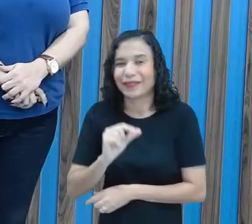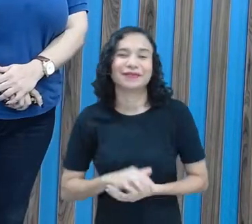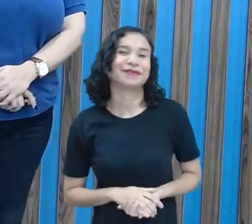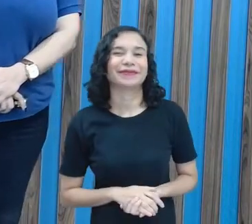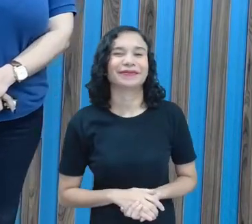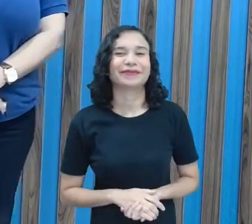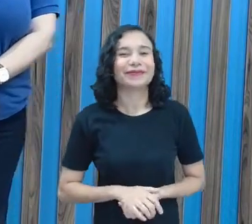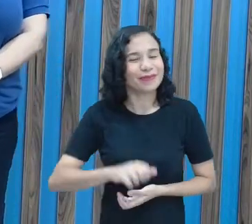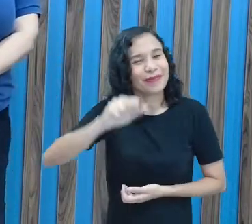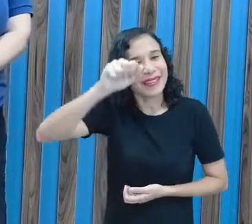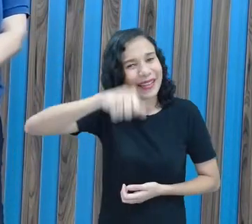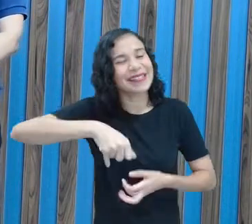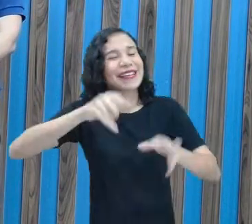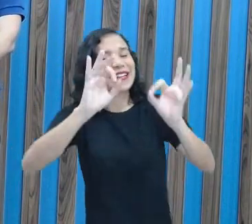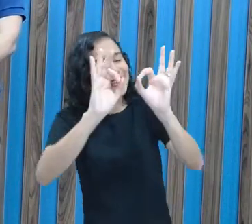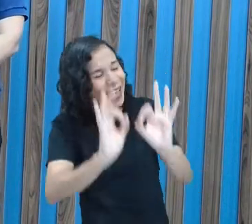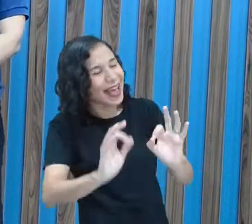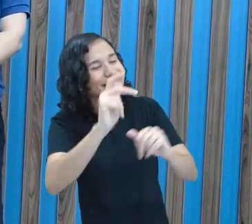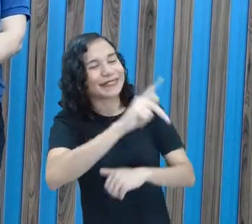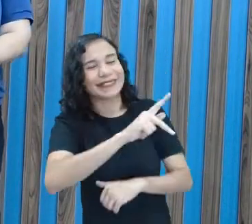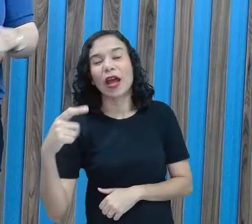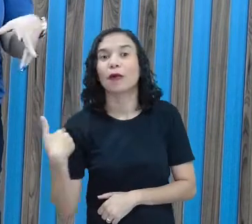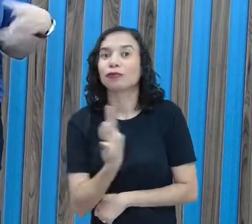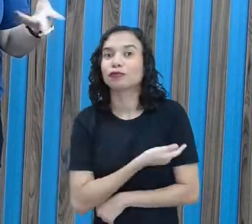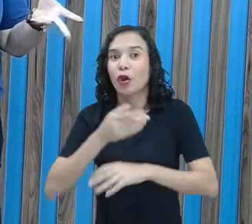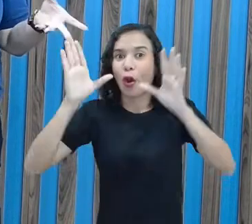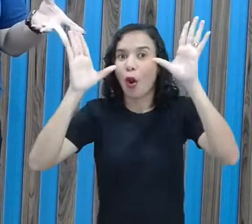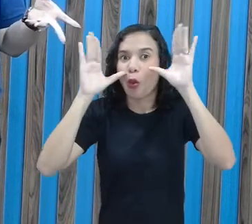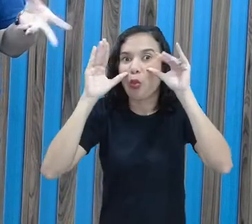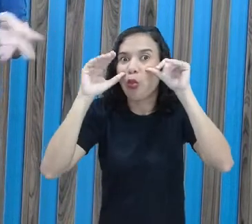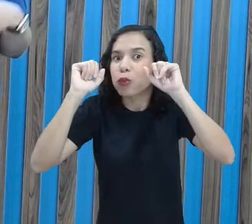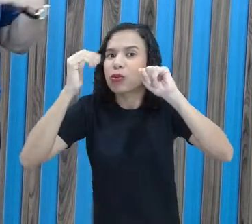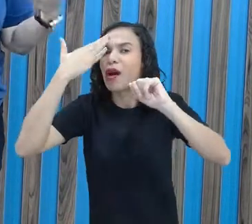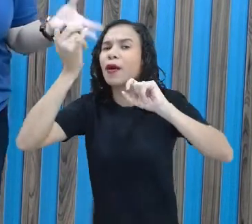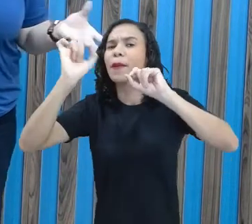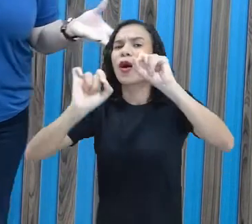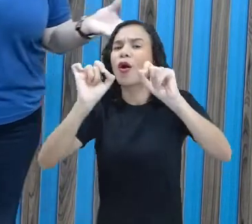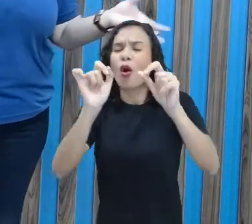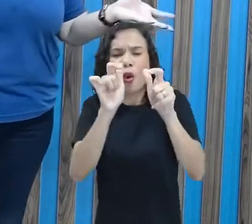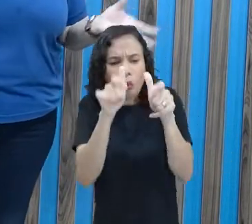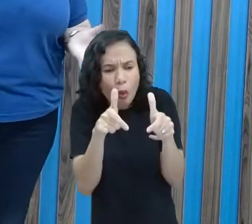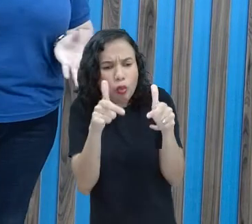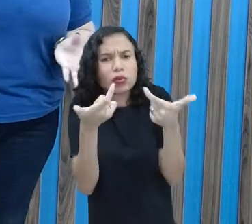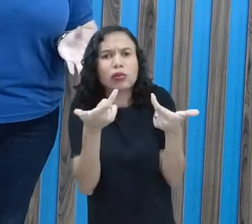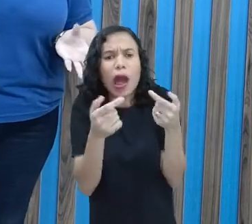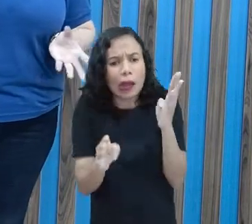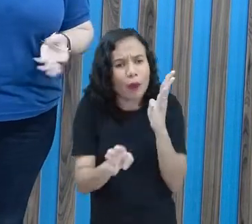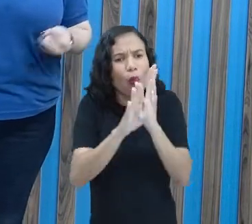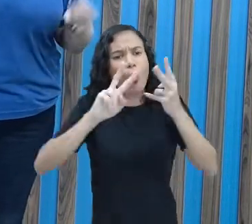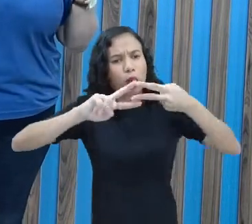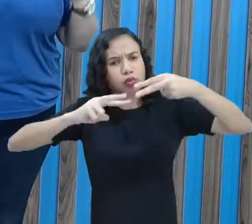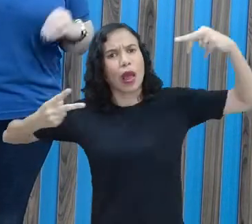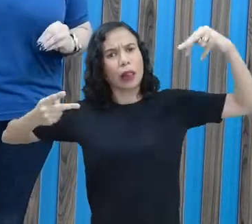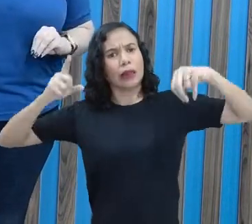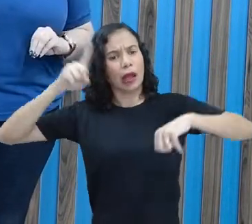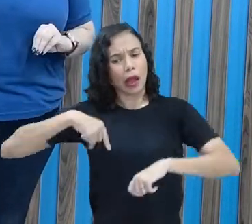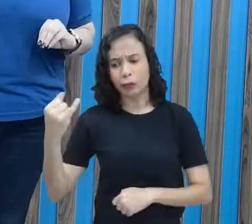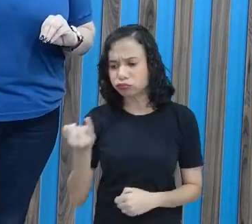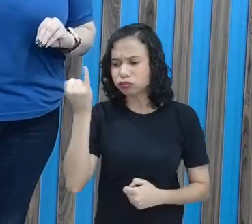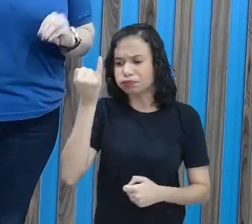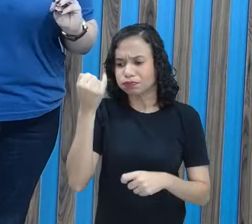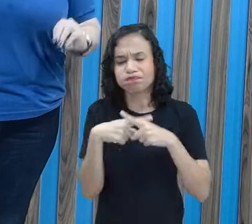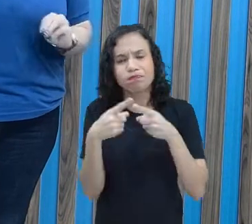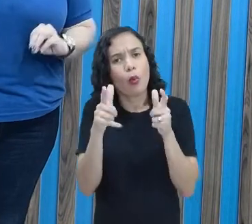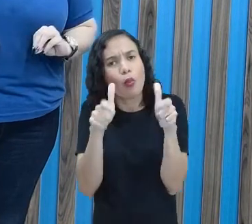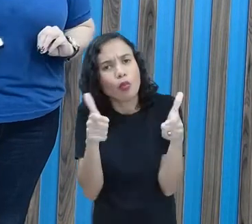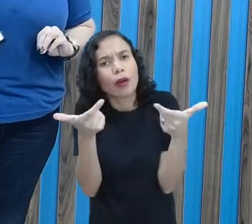certíssimo, professor Helena. Então, gente, tá todo mundo aqui curioso já para saber onde é que tá esse danado, esse DNA, que é tão importante,